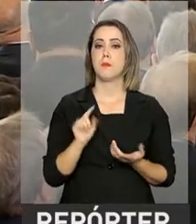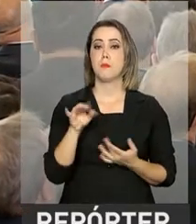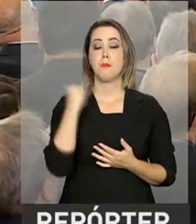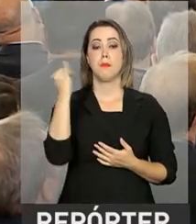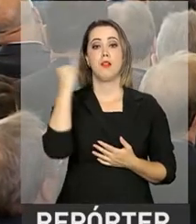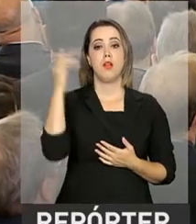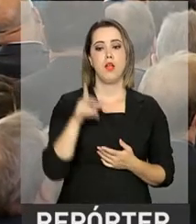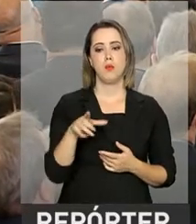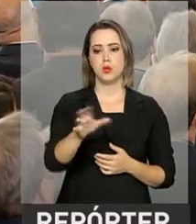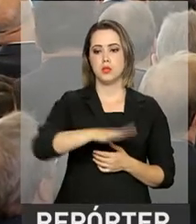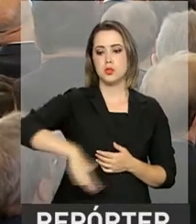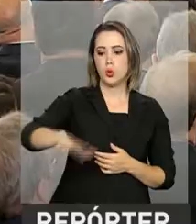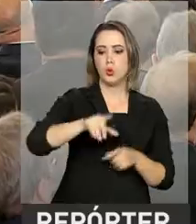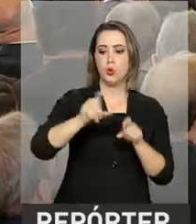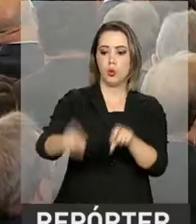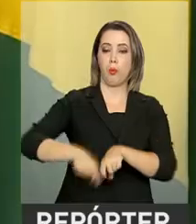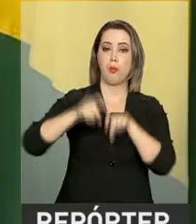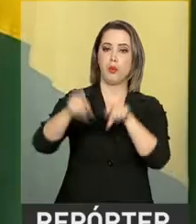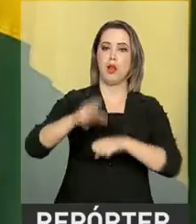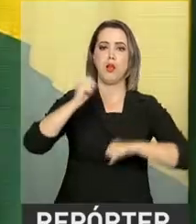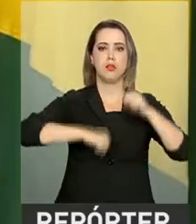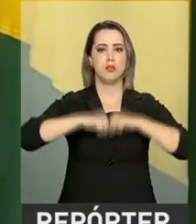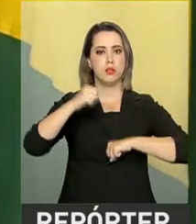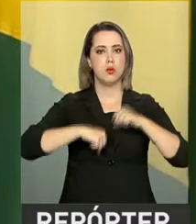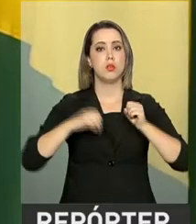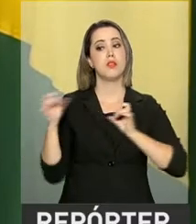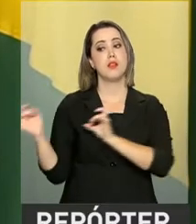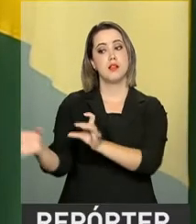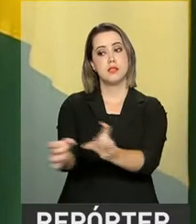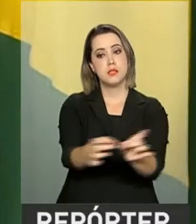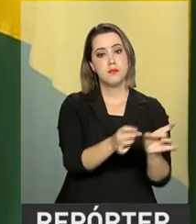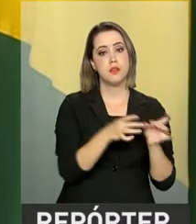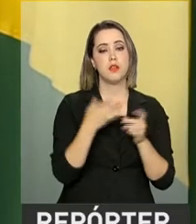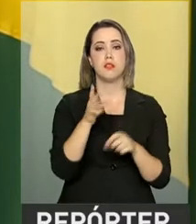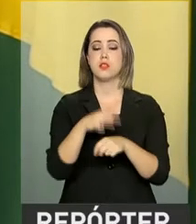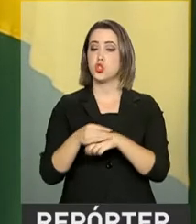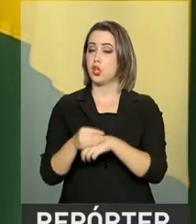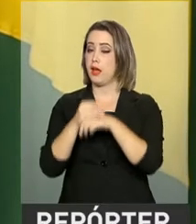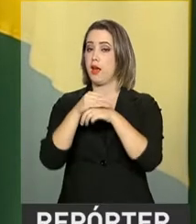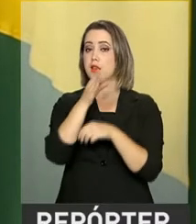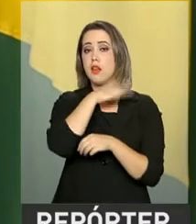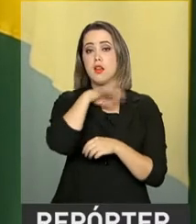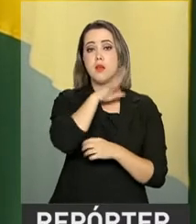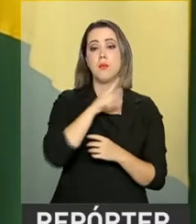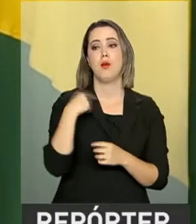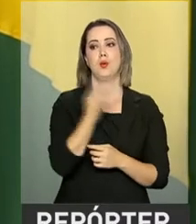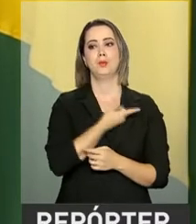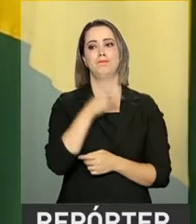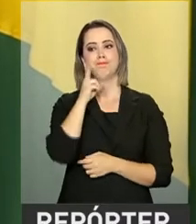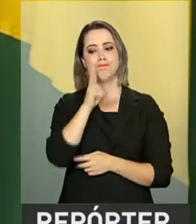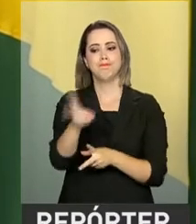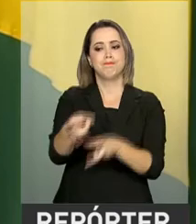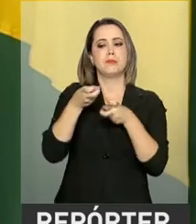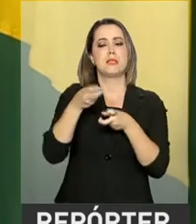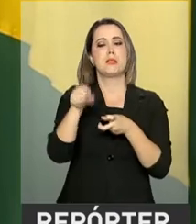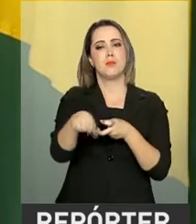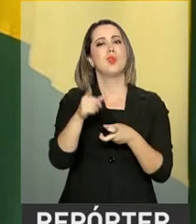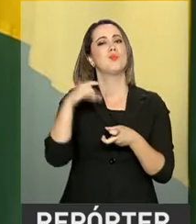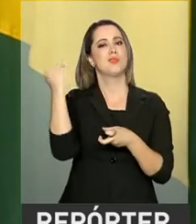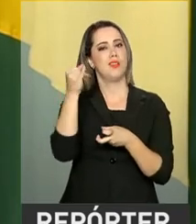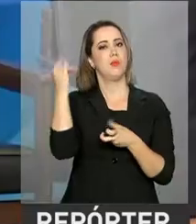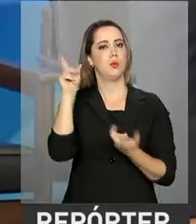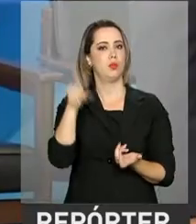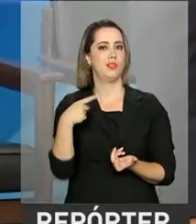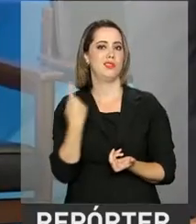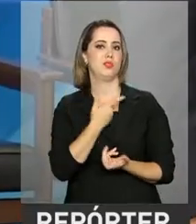importância do agronegócio brasileiro da exportação de porteiro animal todos os livros isso e nós estamos vencendo essa